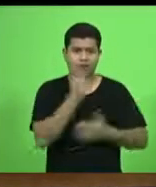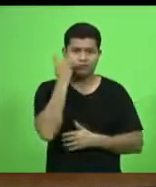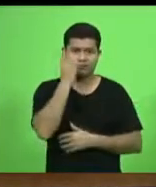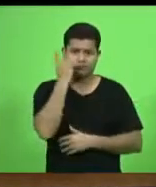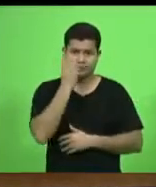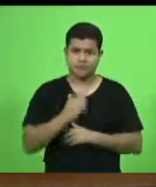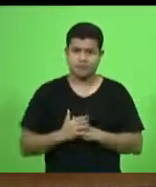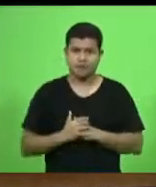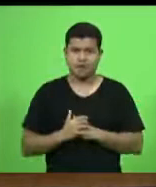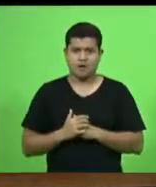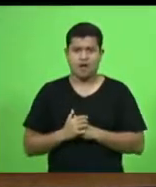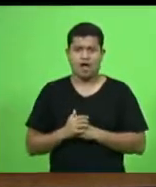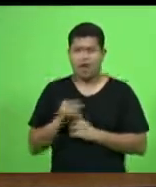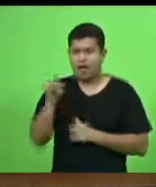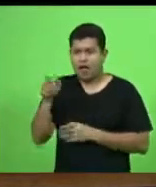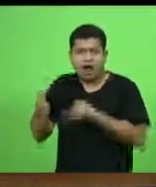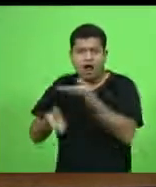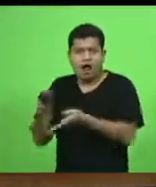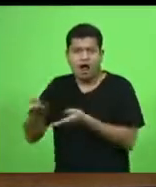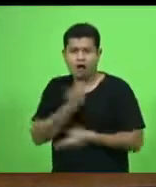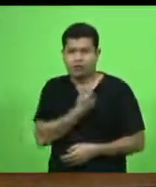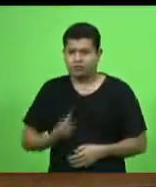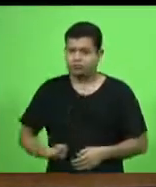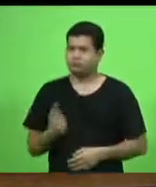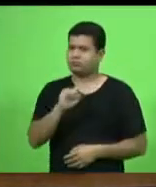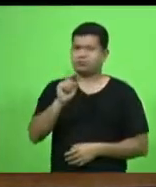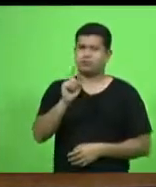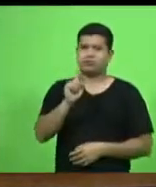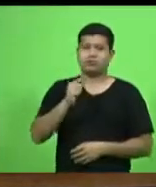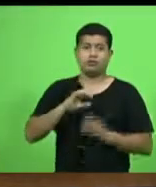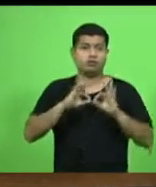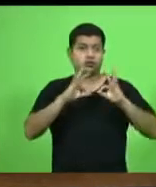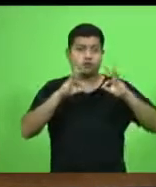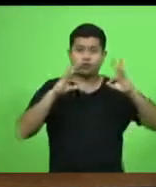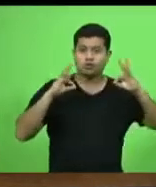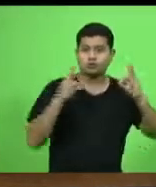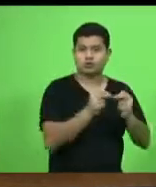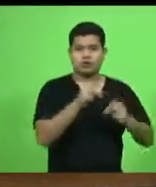Não ao governo. Aos deputados. E a todos os deputados.